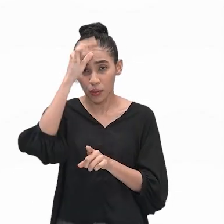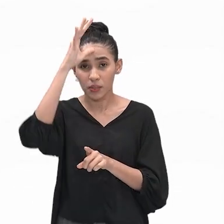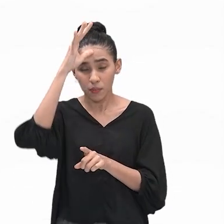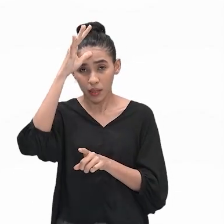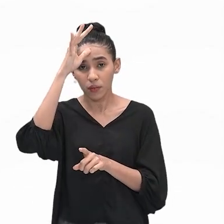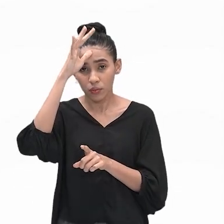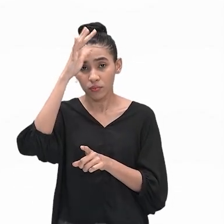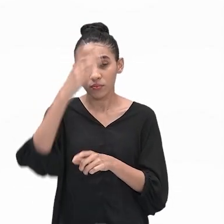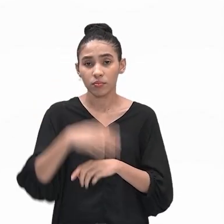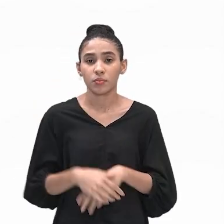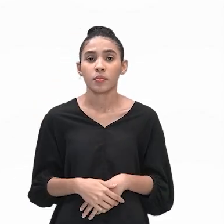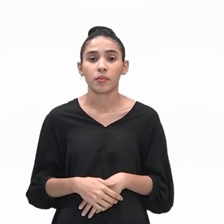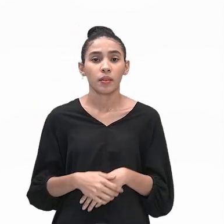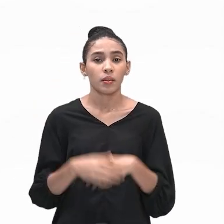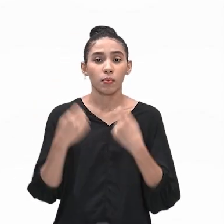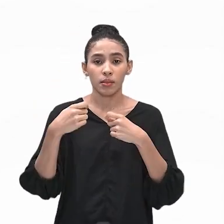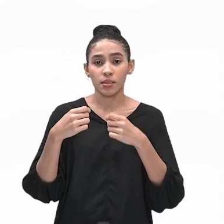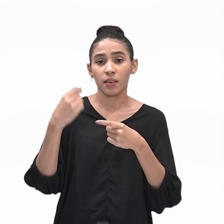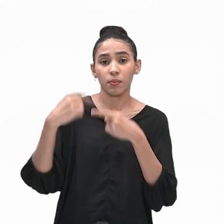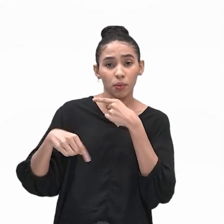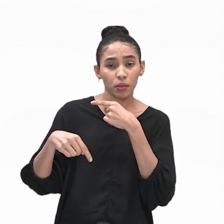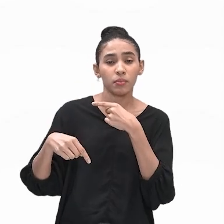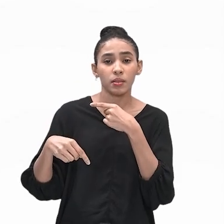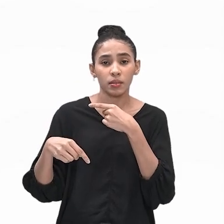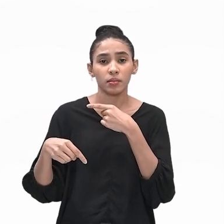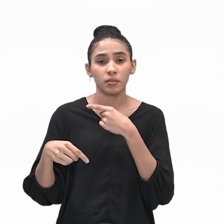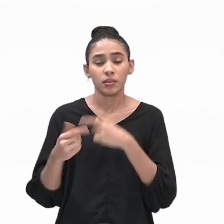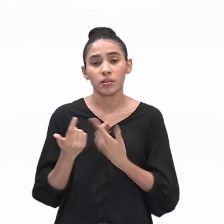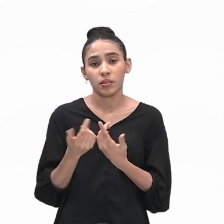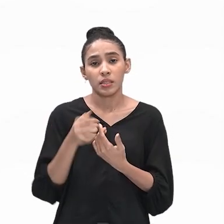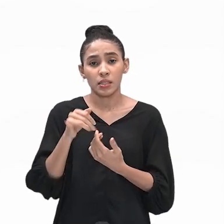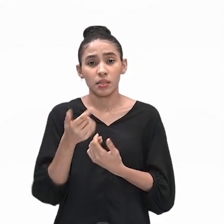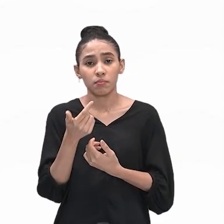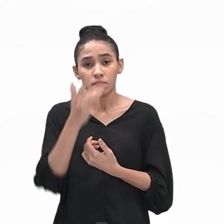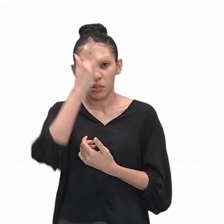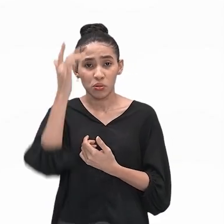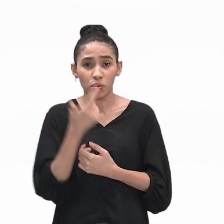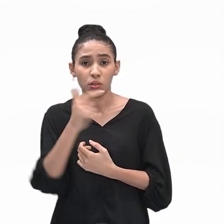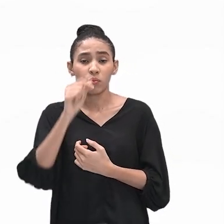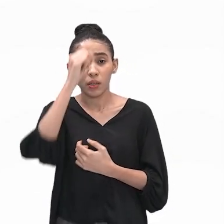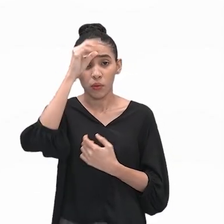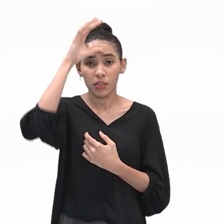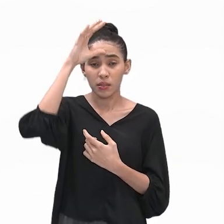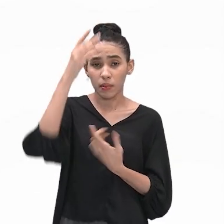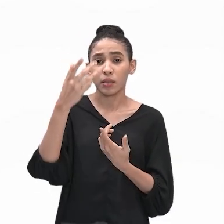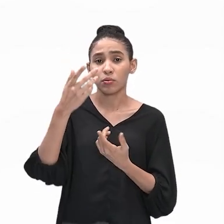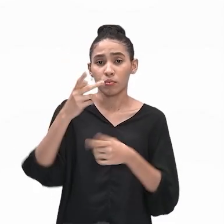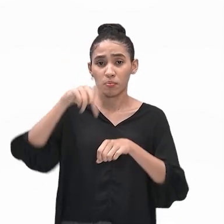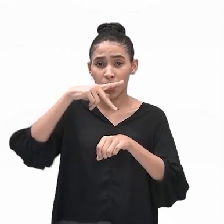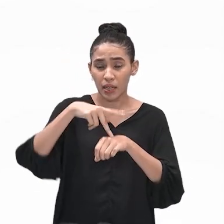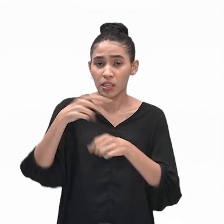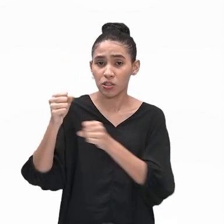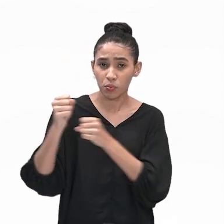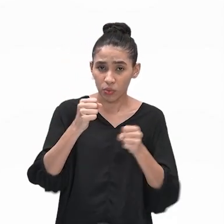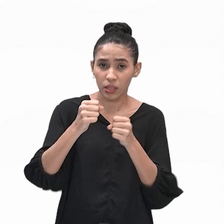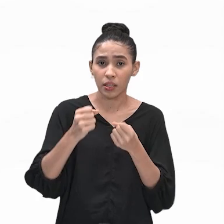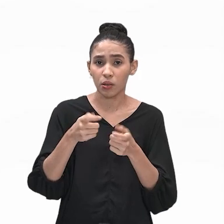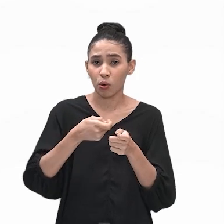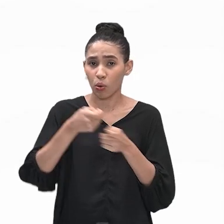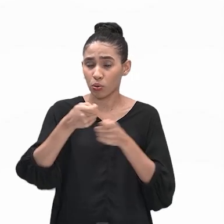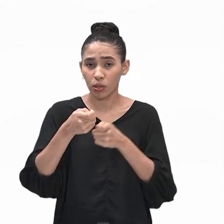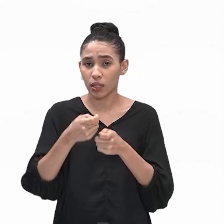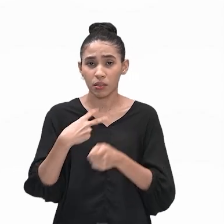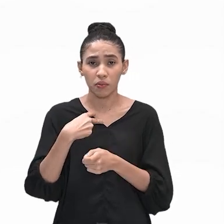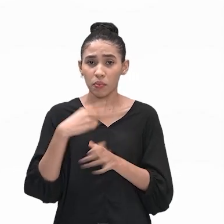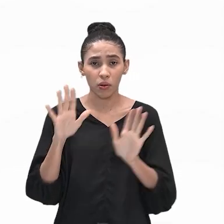Então, deveria ser proibido que pessoas que não têm conhecimento governassem de forma alguma o